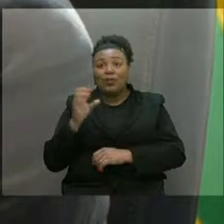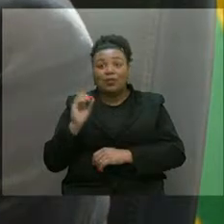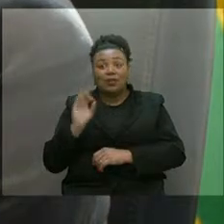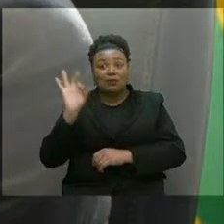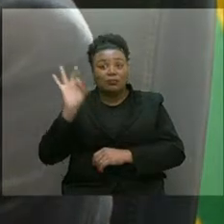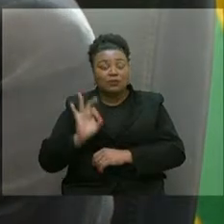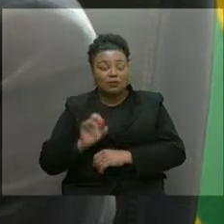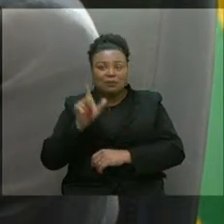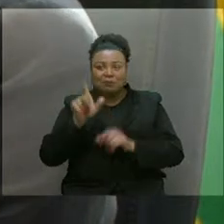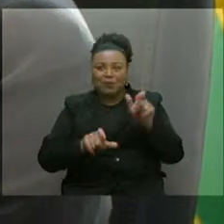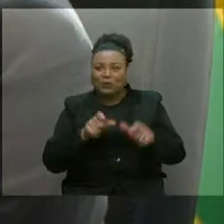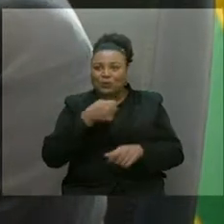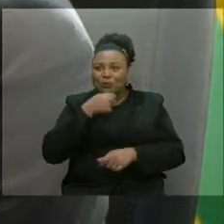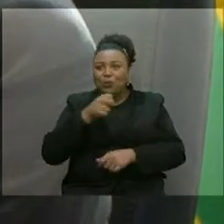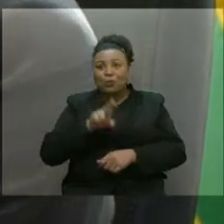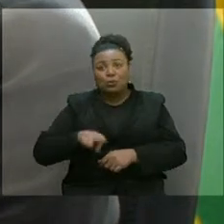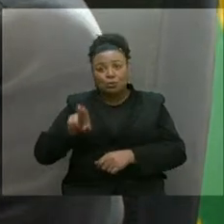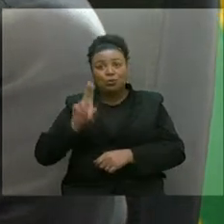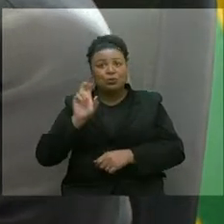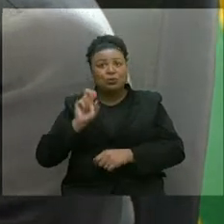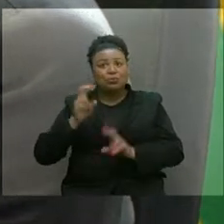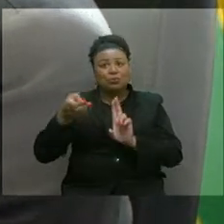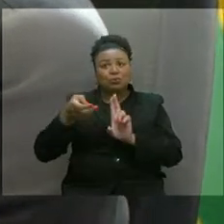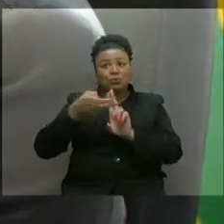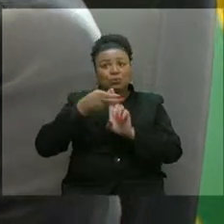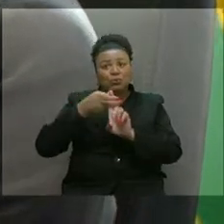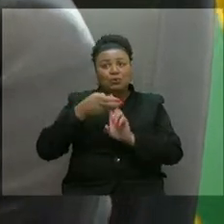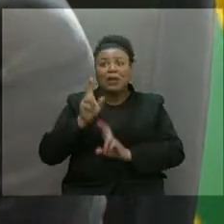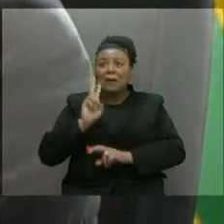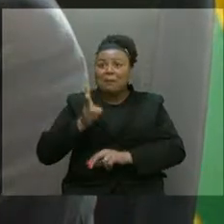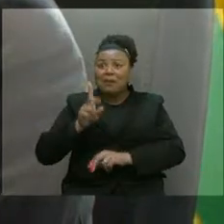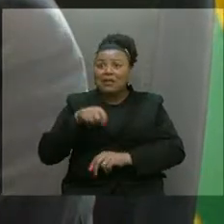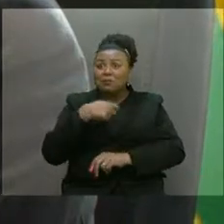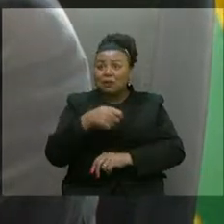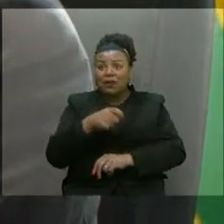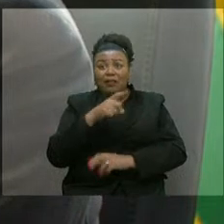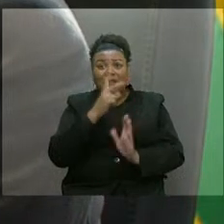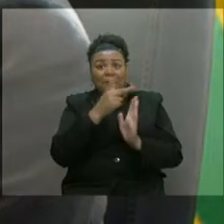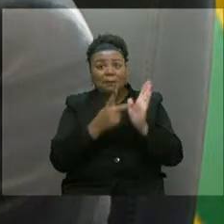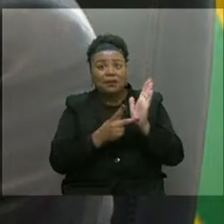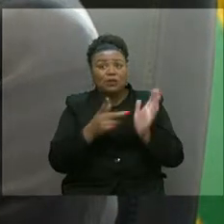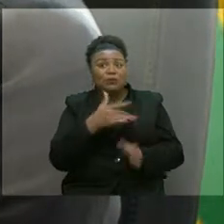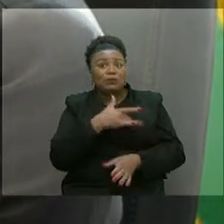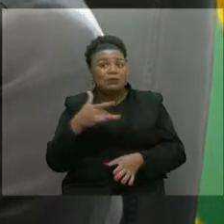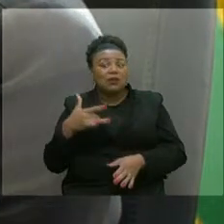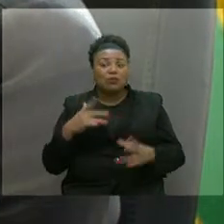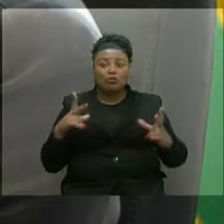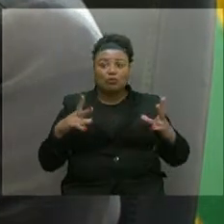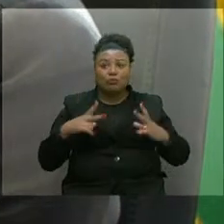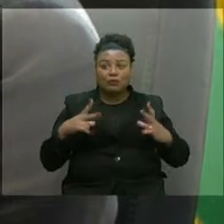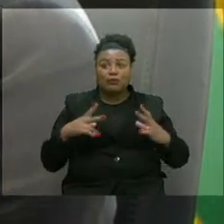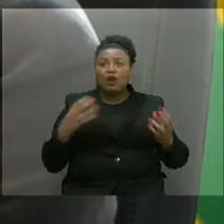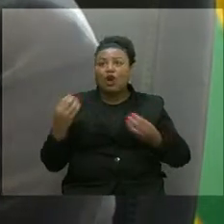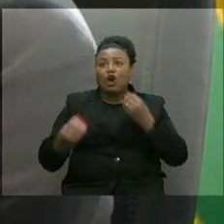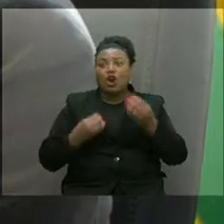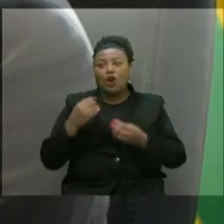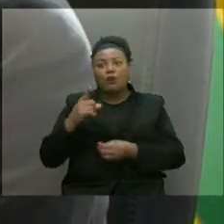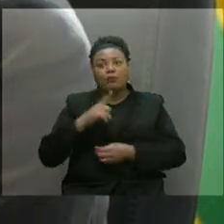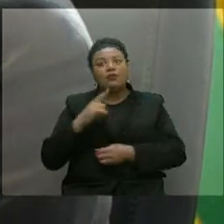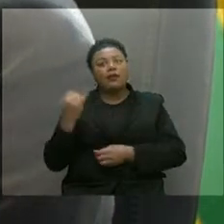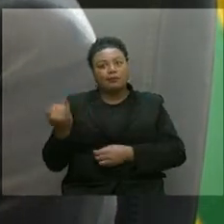80% dos entrevistados utilizam o SUS, mesmo aqueles que têm planos privados. Então, como está aí a